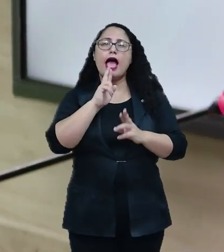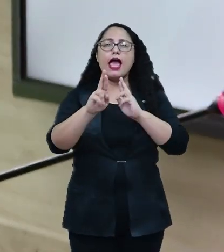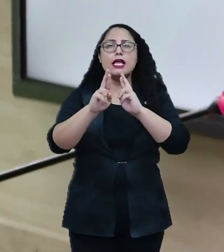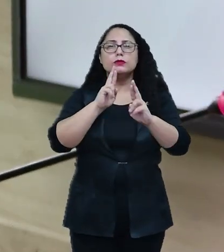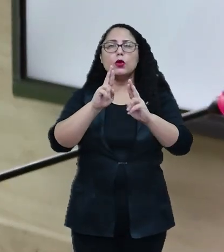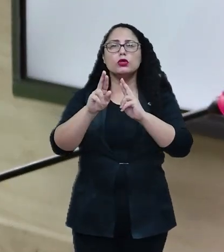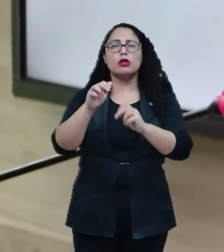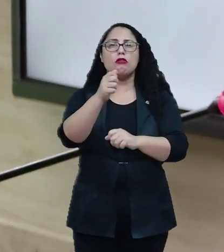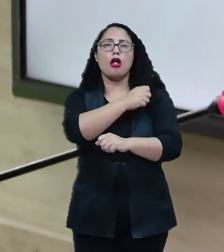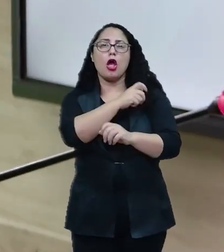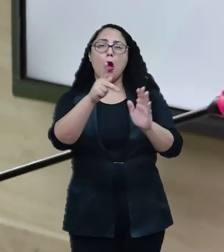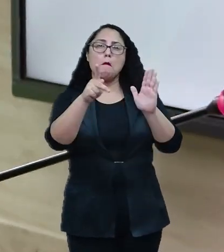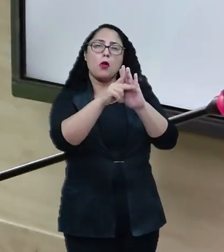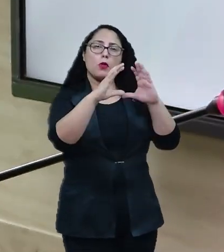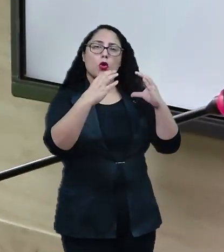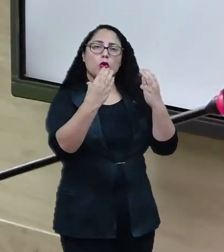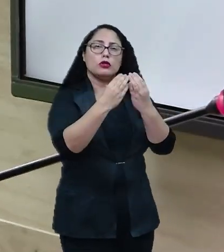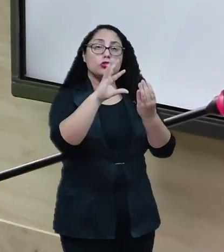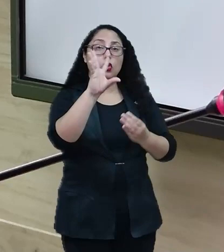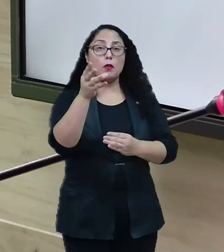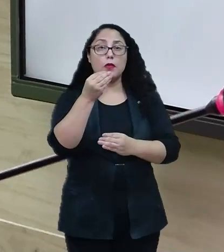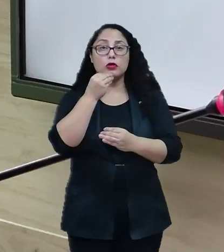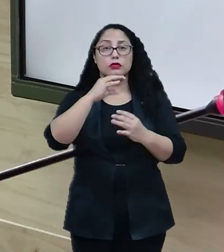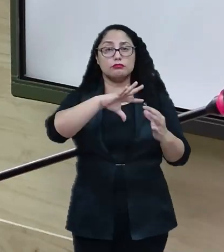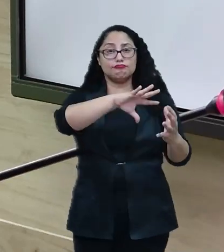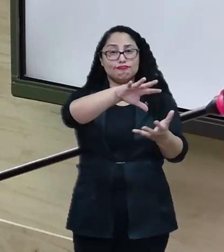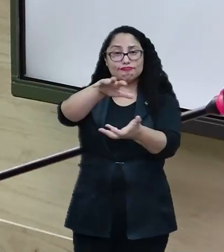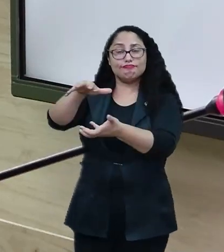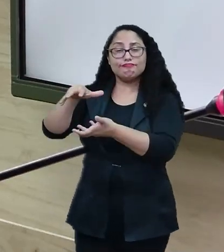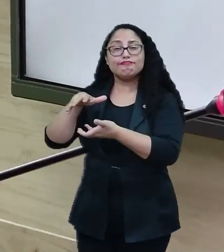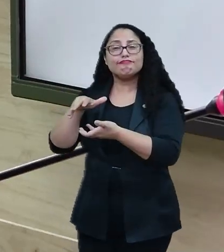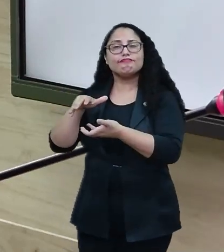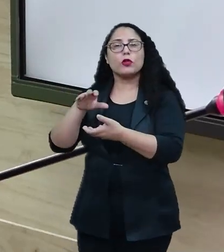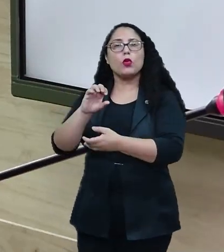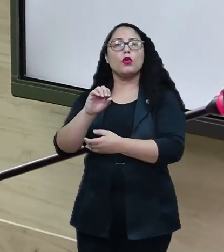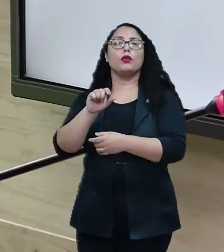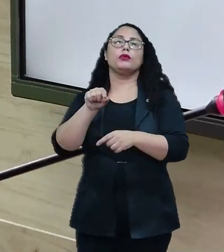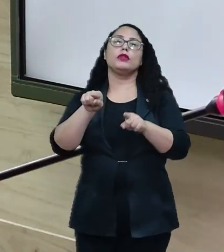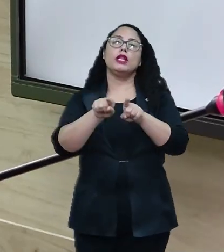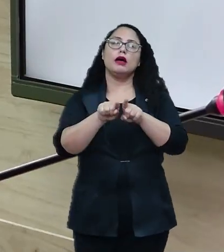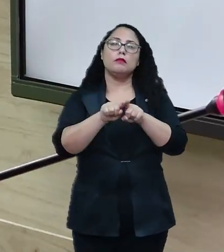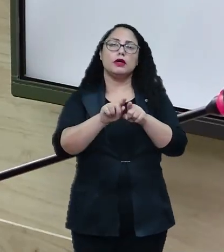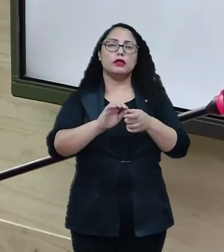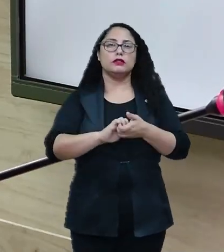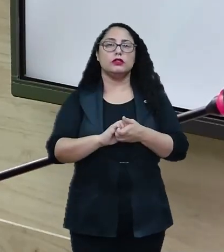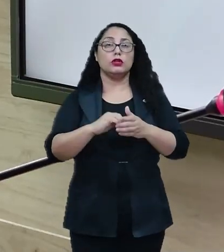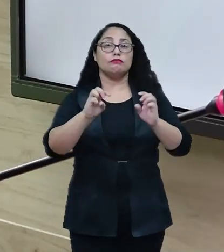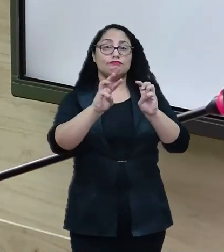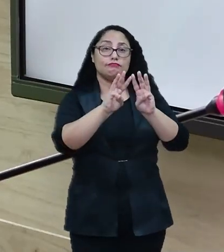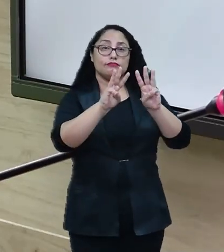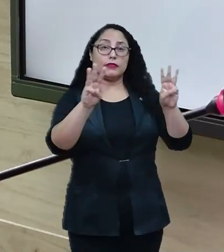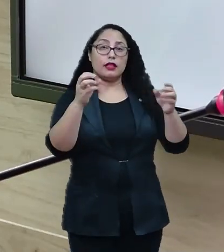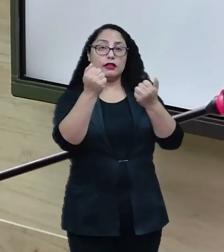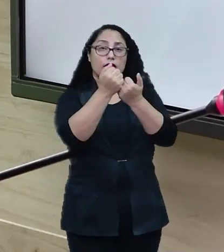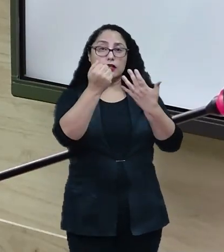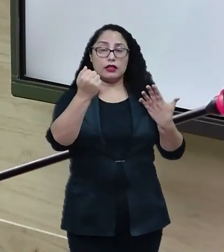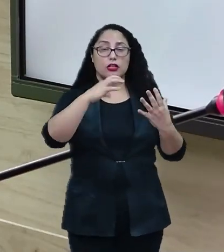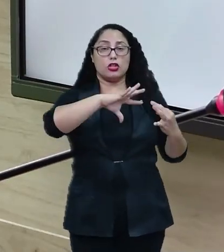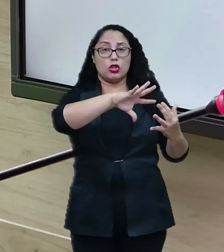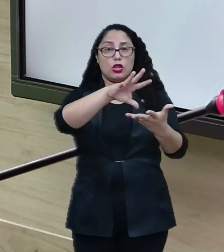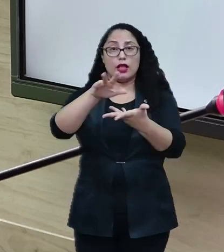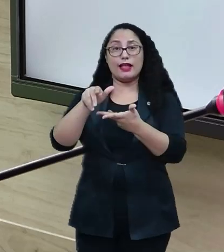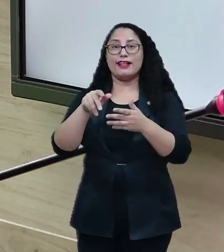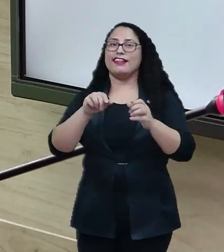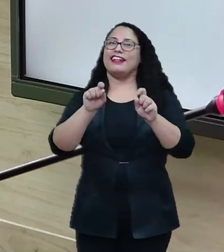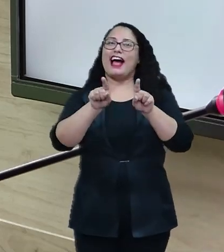respondendo aos estudantes e à própria comunidade sobre oportunidades de internacionalização. O site da assessoria internacional,